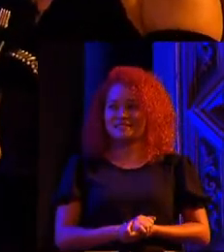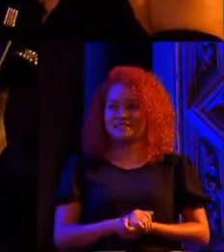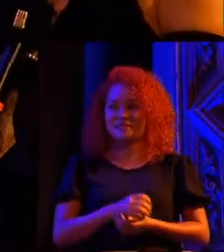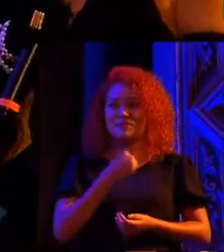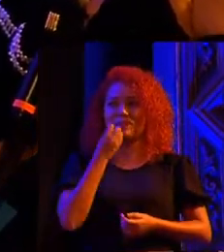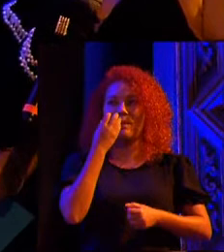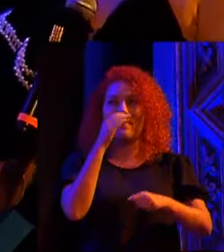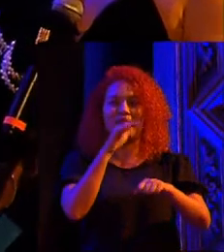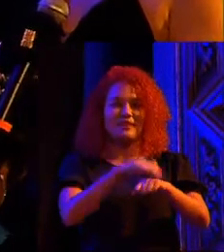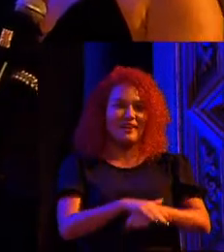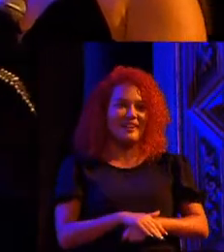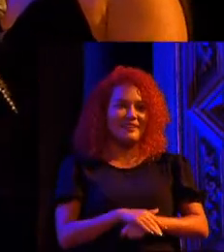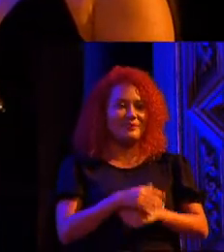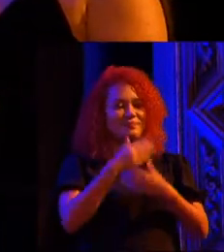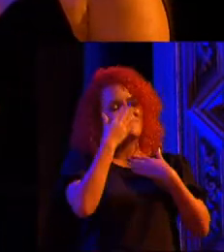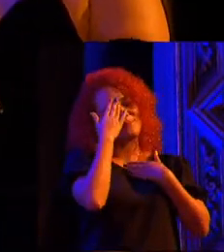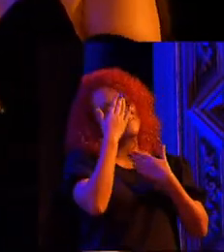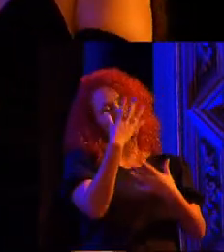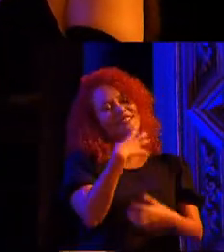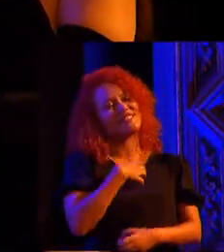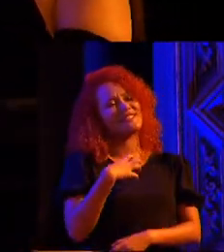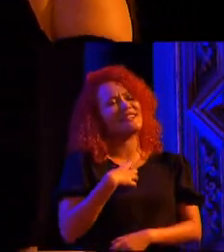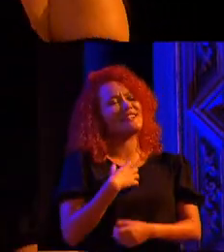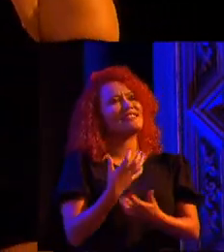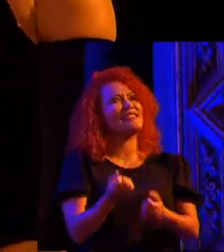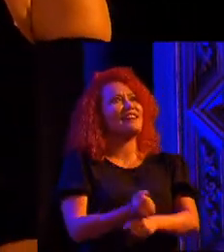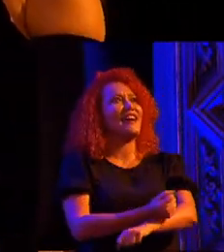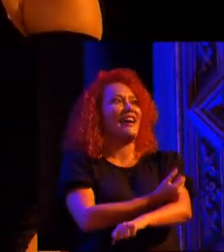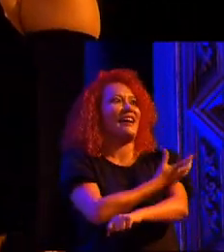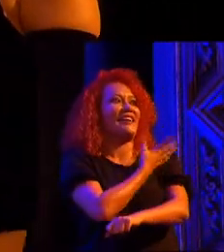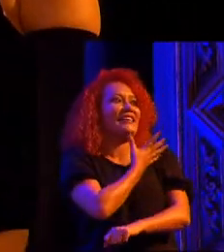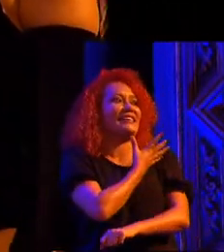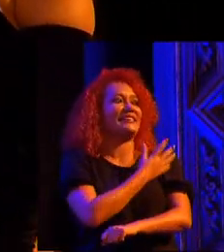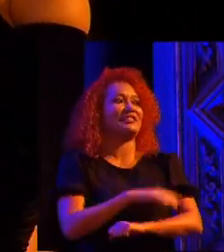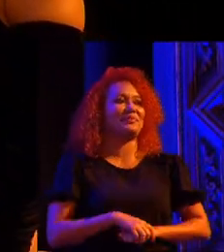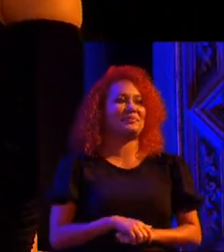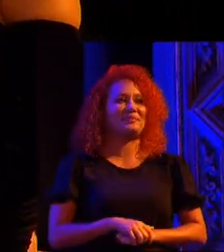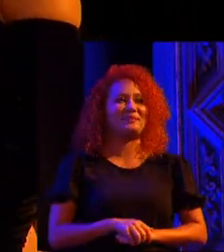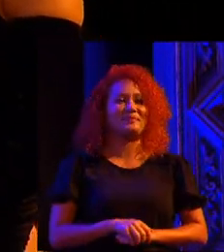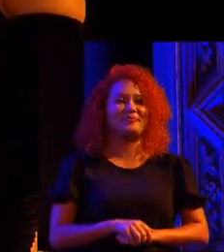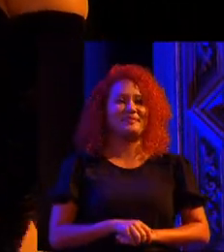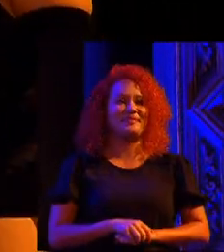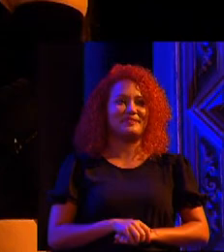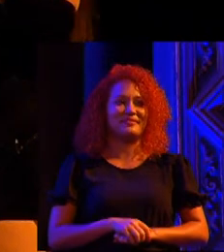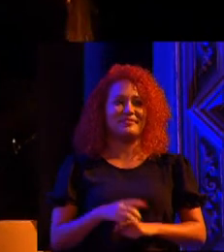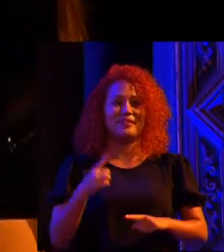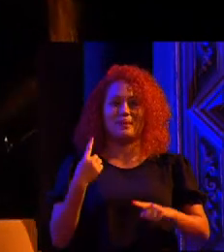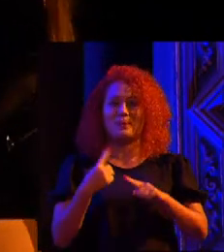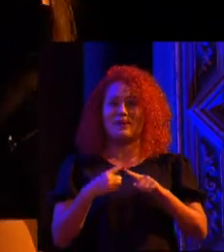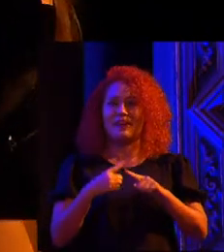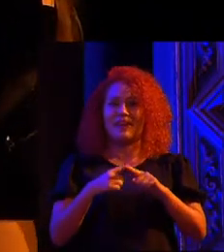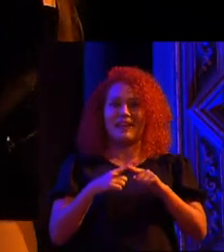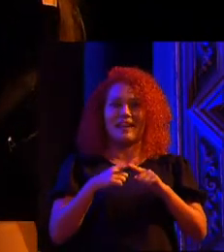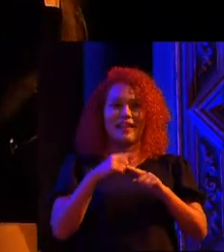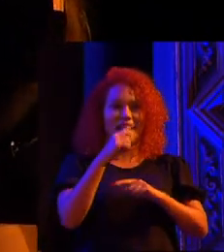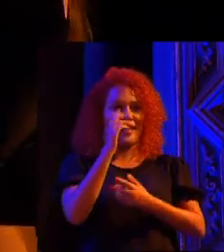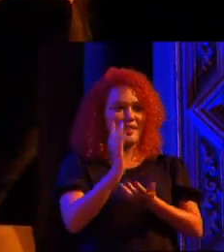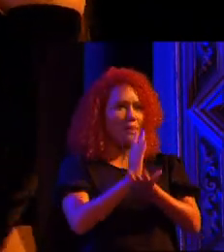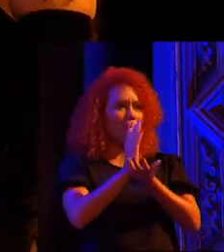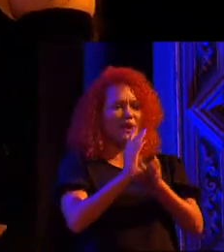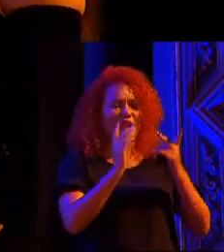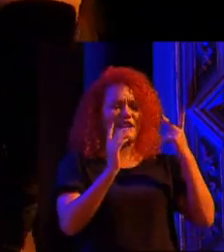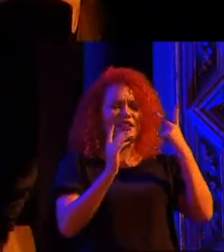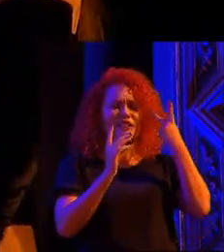obrigado. É emocionante, né? E essa premiação vai para todas as aparelhagens.